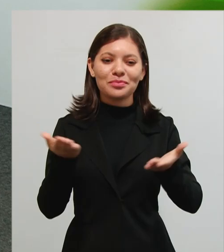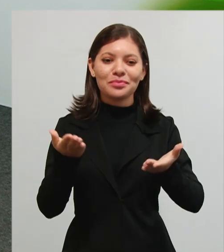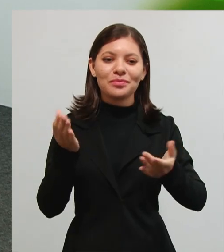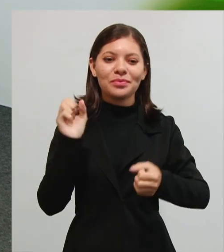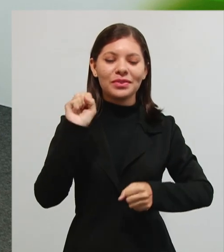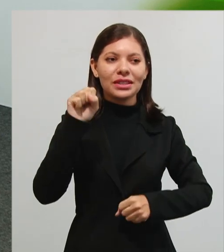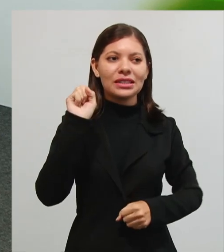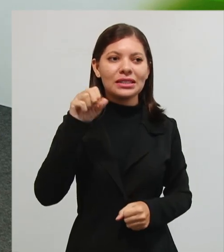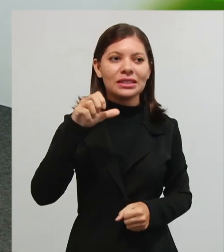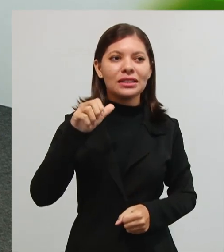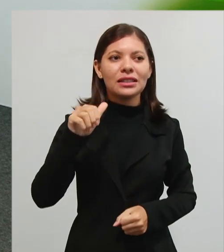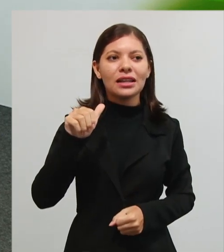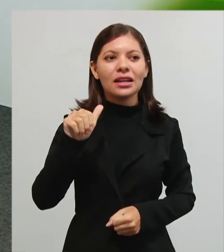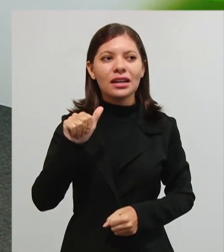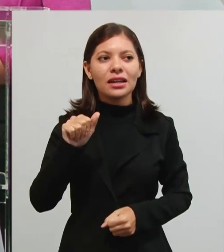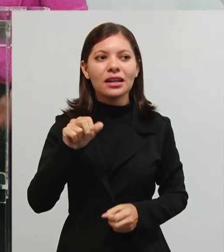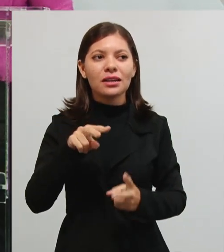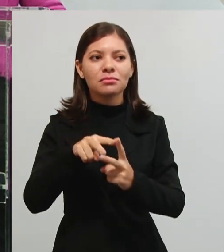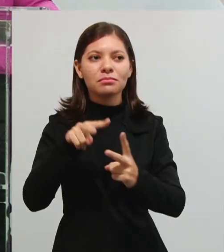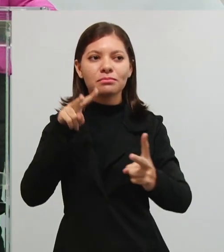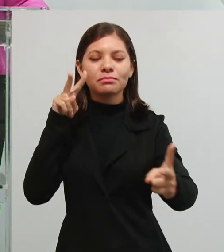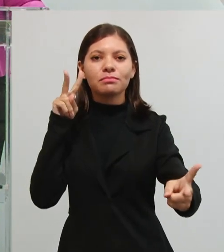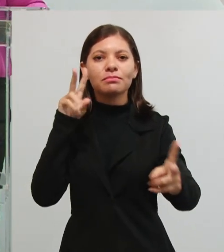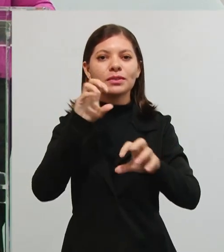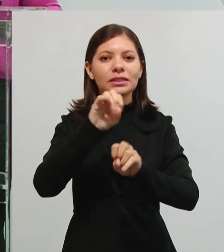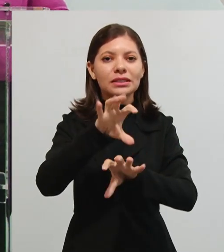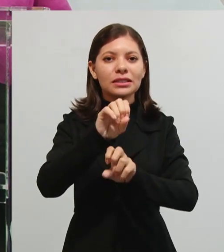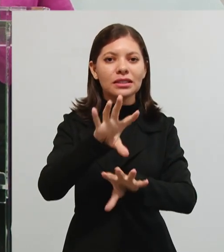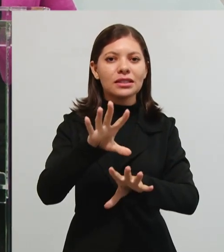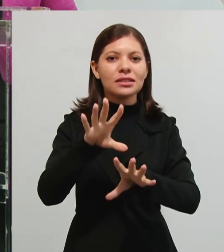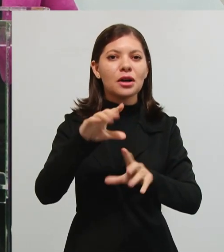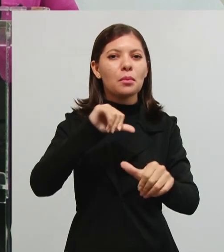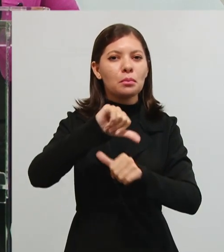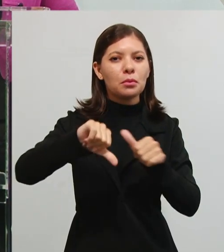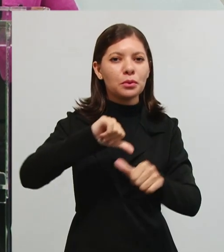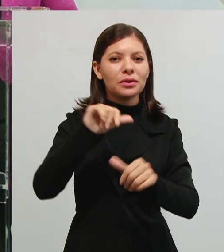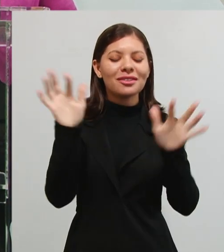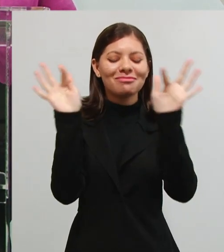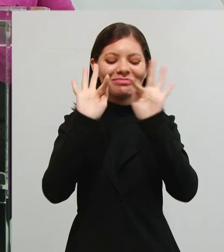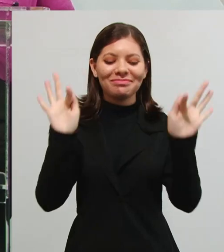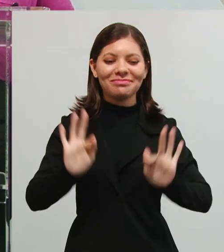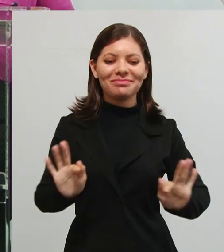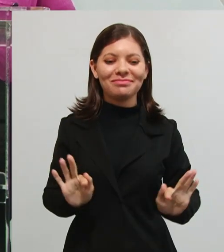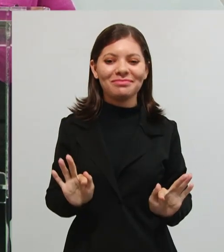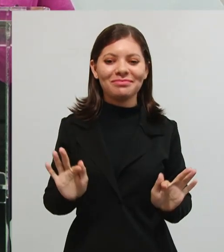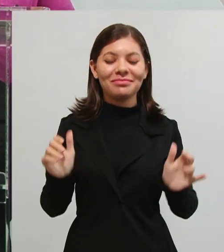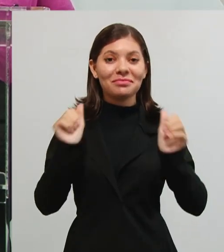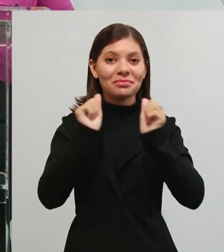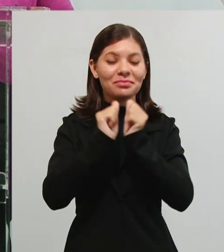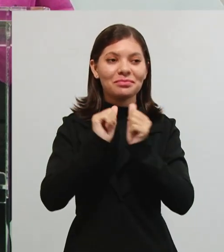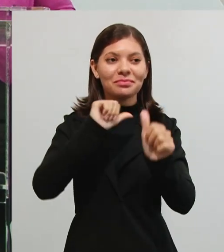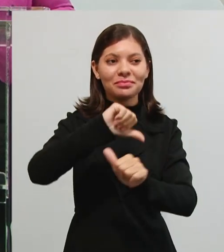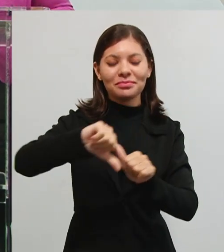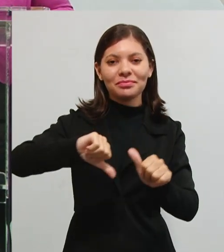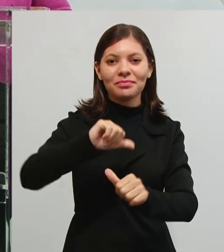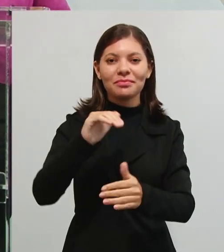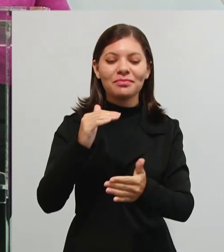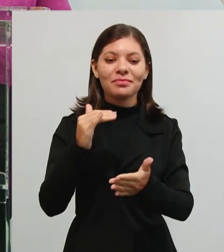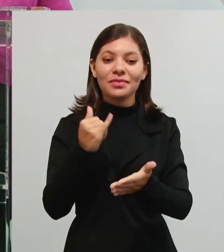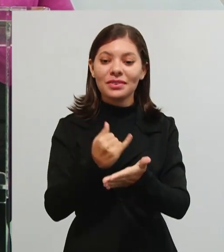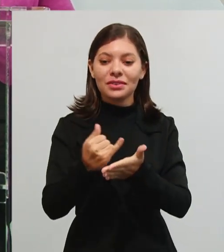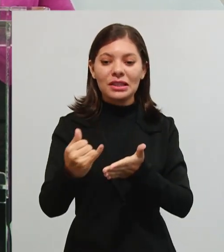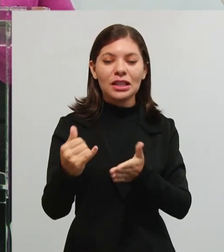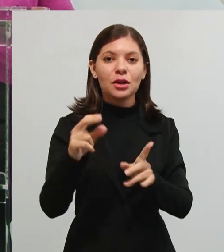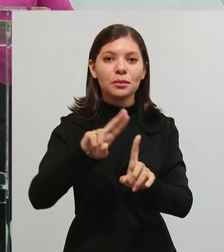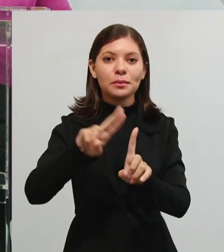EAD vem mudando realidades e nós estamos felizes de fazer parte dessa mudança. Vamos então iniciar a